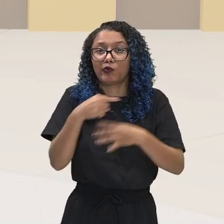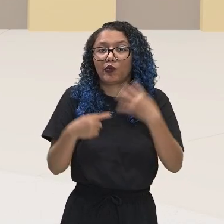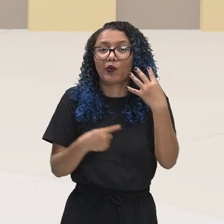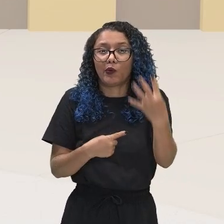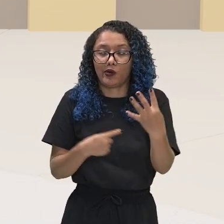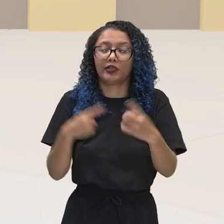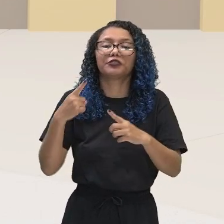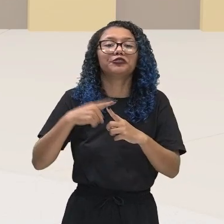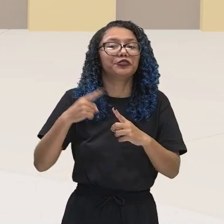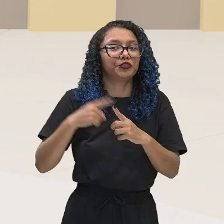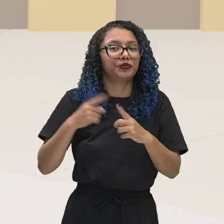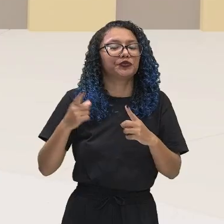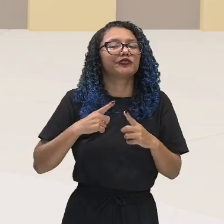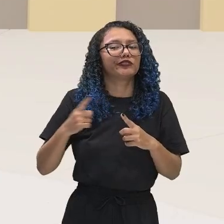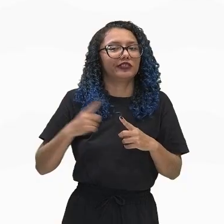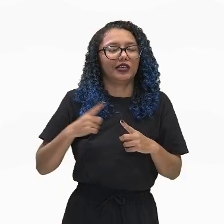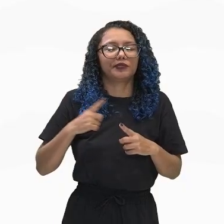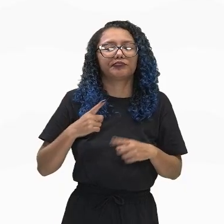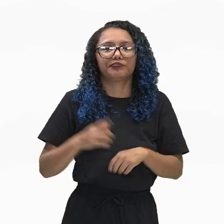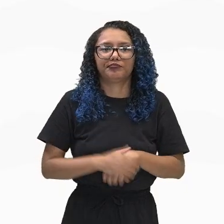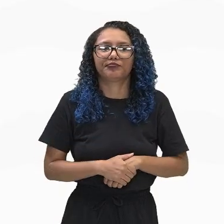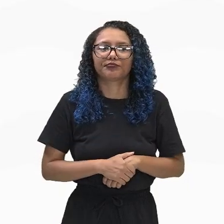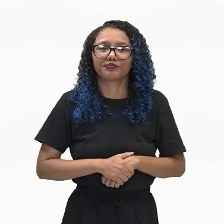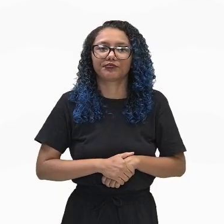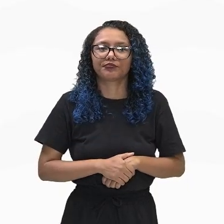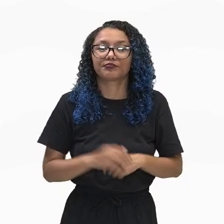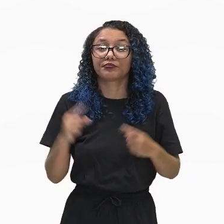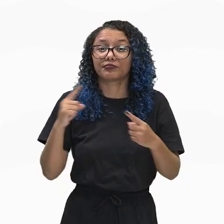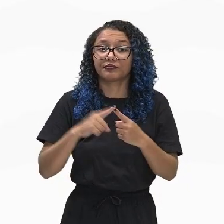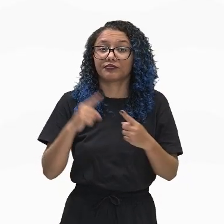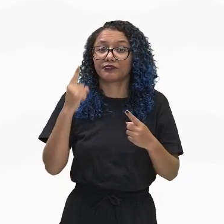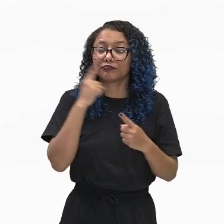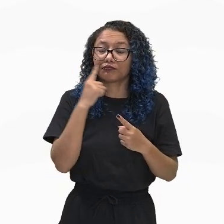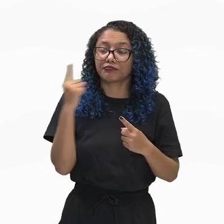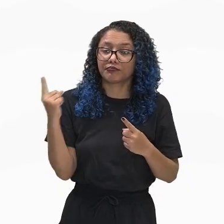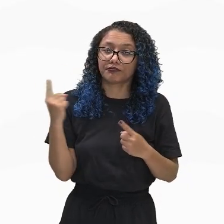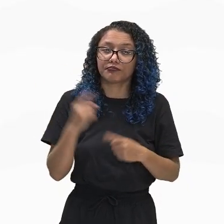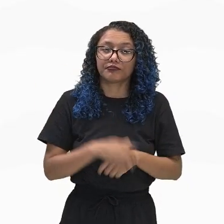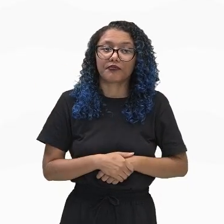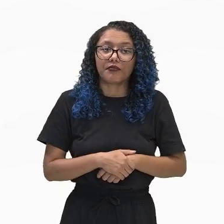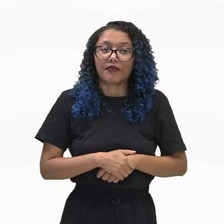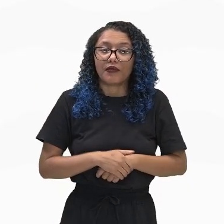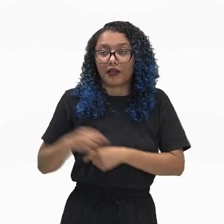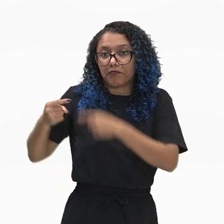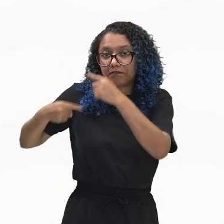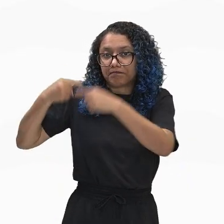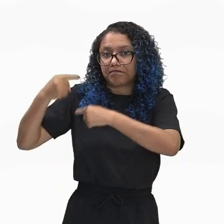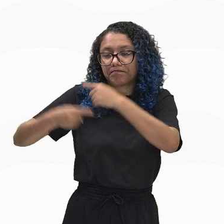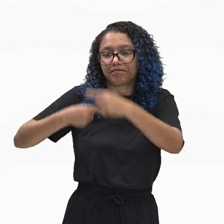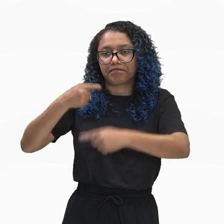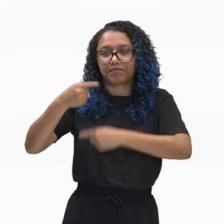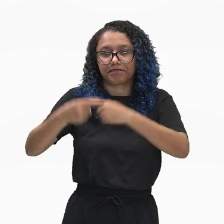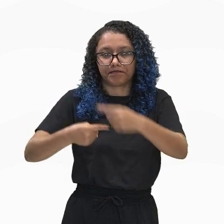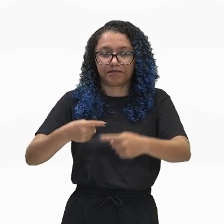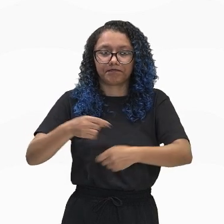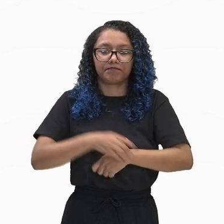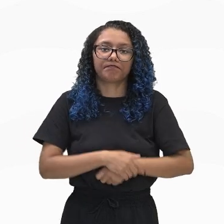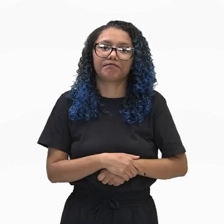pode encontrar no decorrer da nossa vida. A primeira são as crenças hereditárias. Então, as